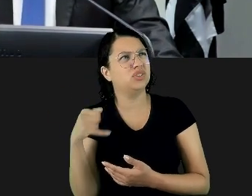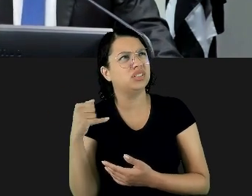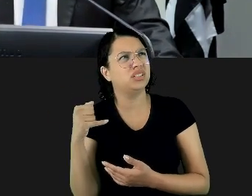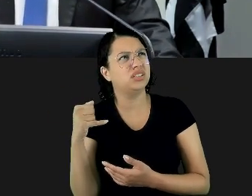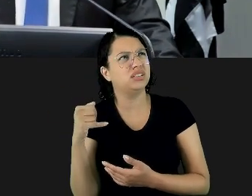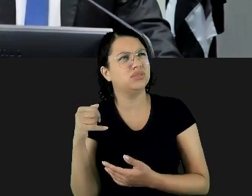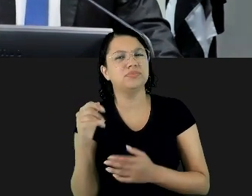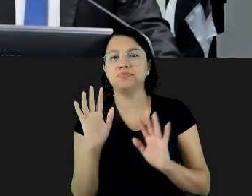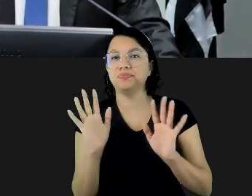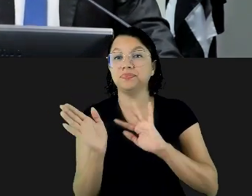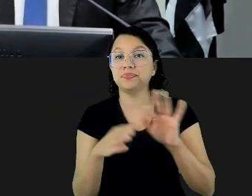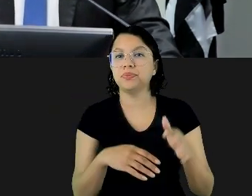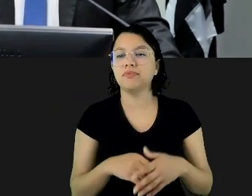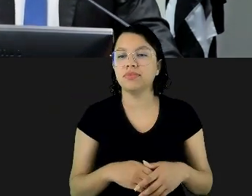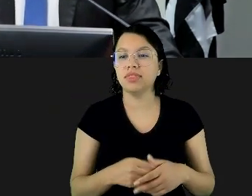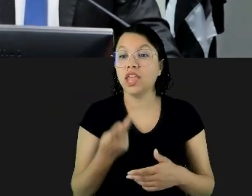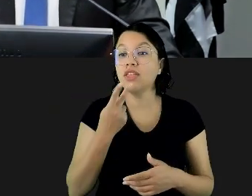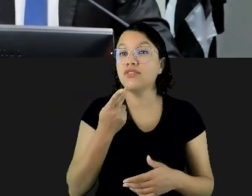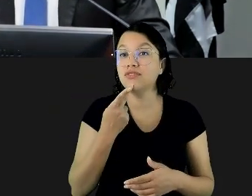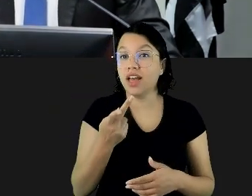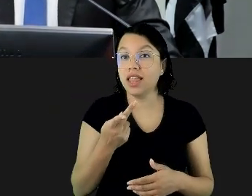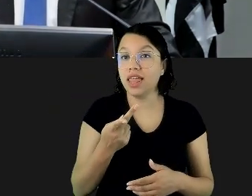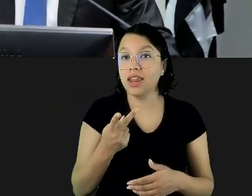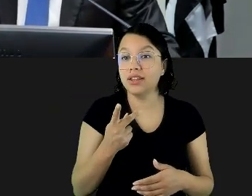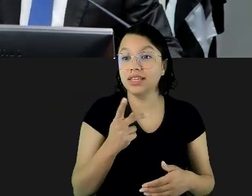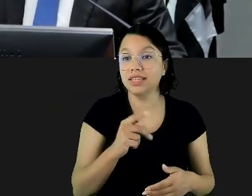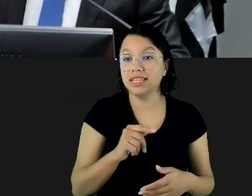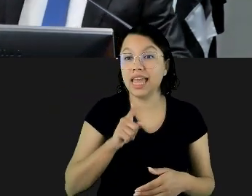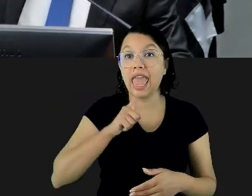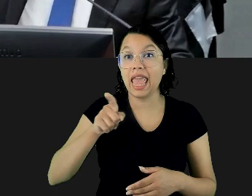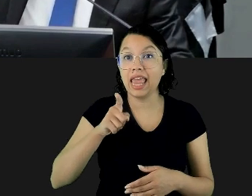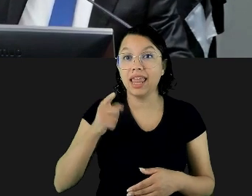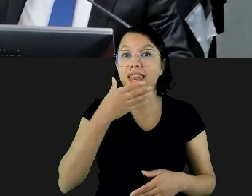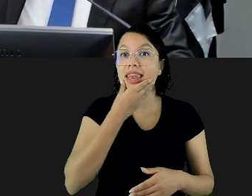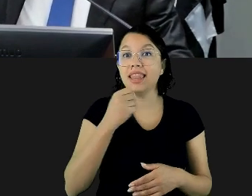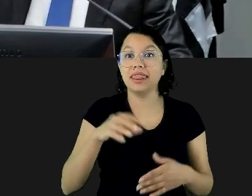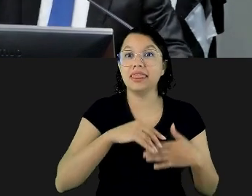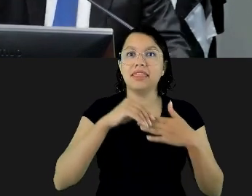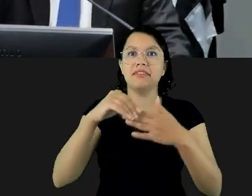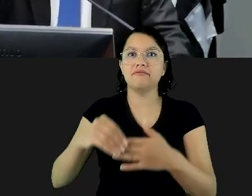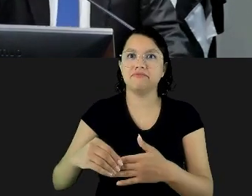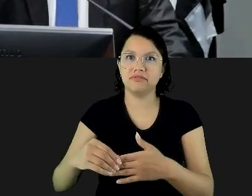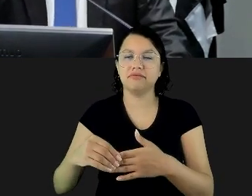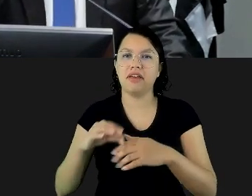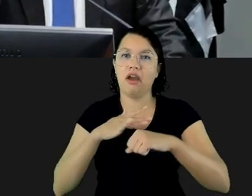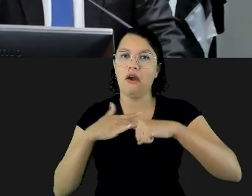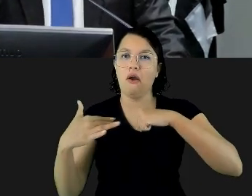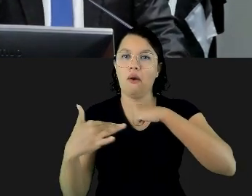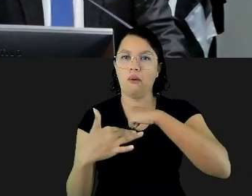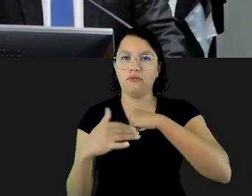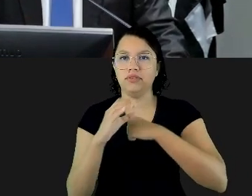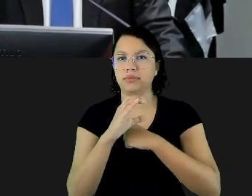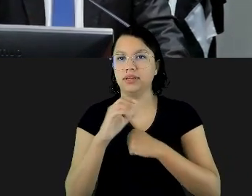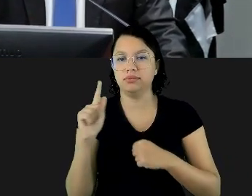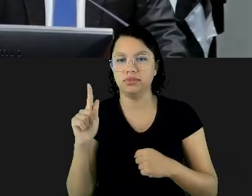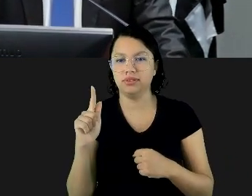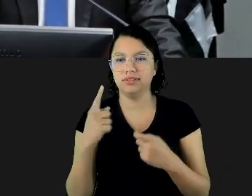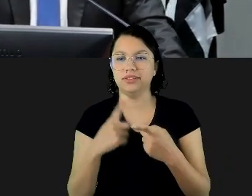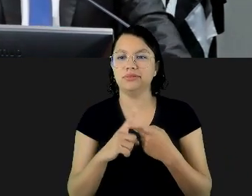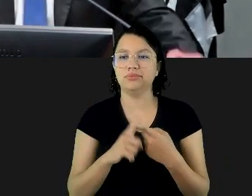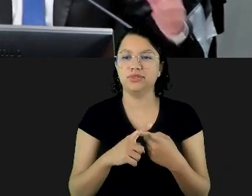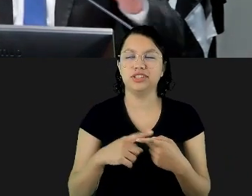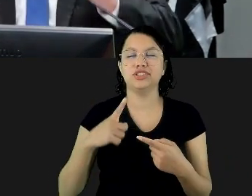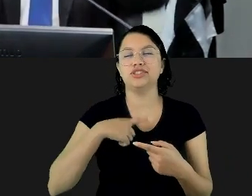Até falaram que eu que levei a Covid para Campo Grande. Porque foi o pessoal tudo lá, chinês,